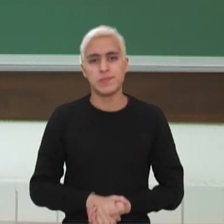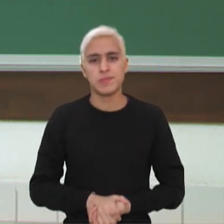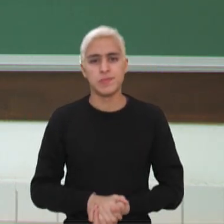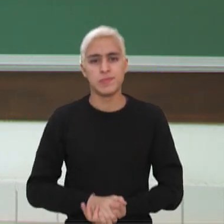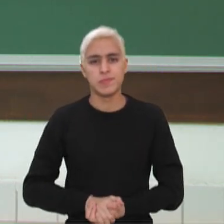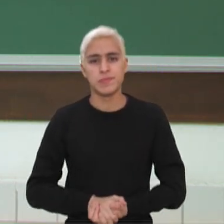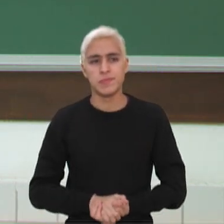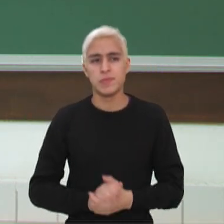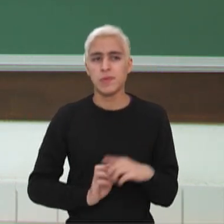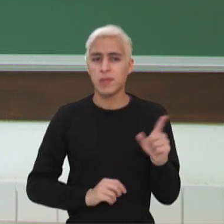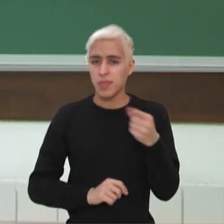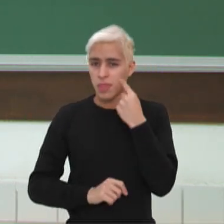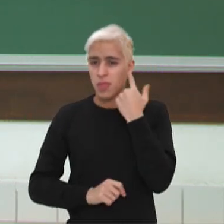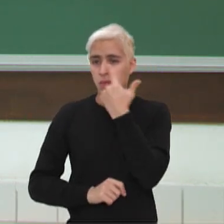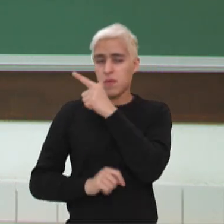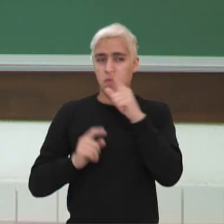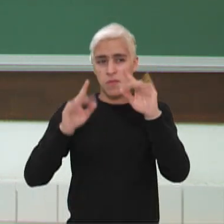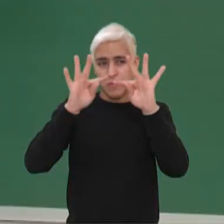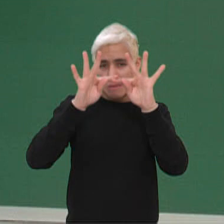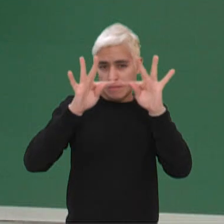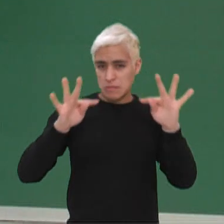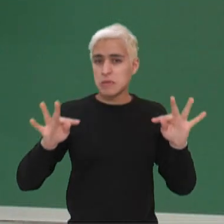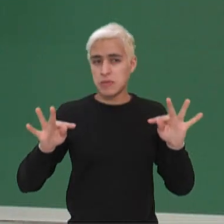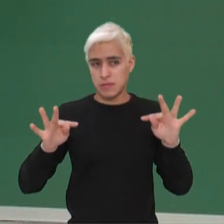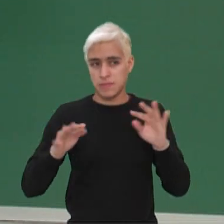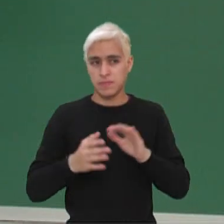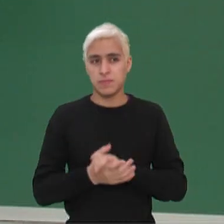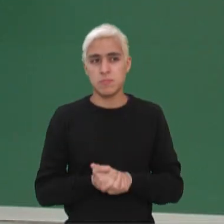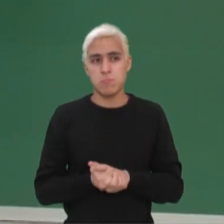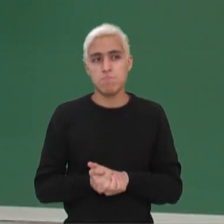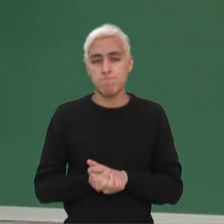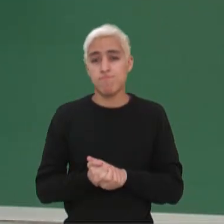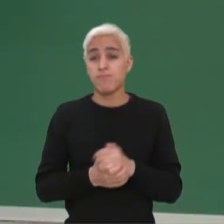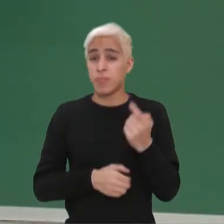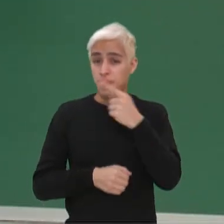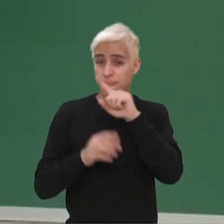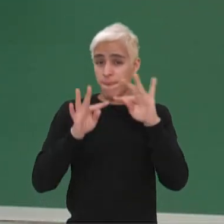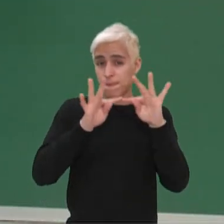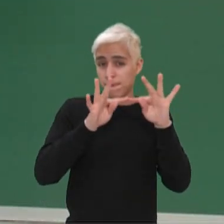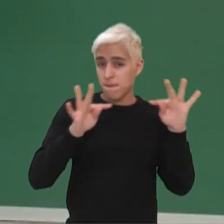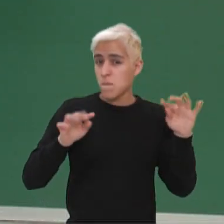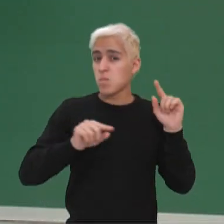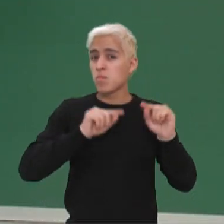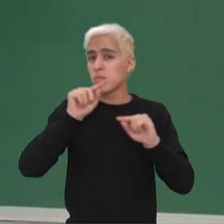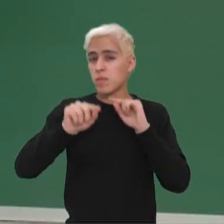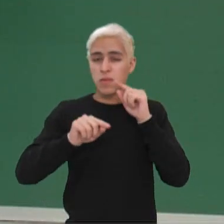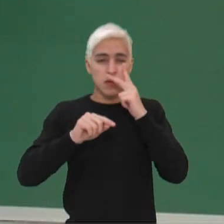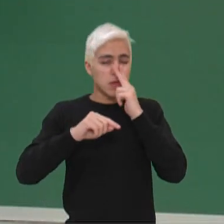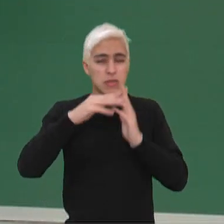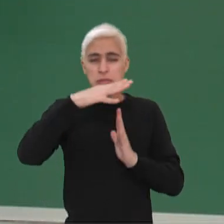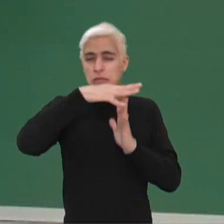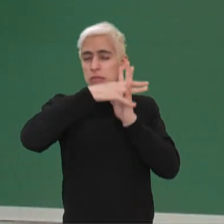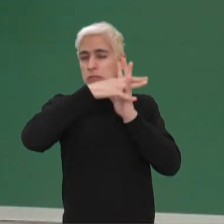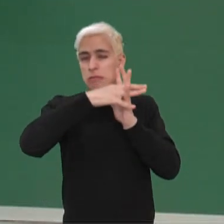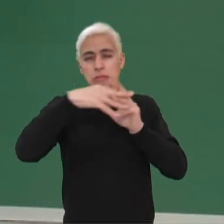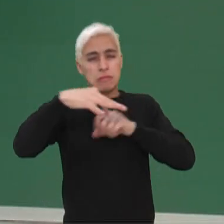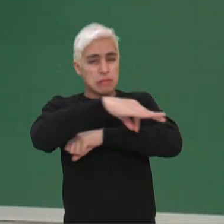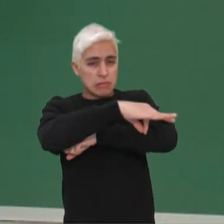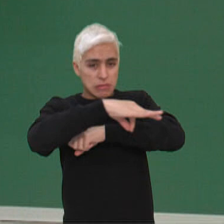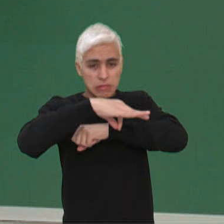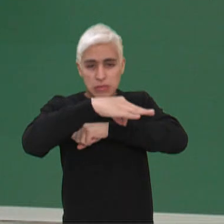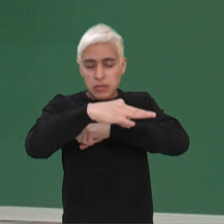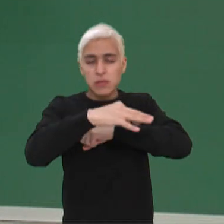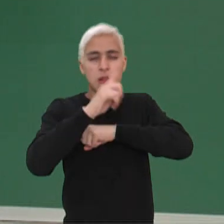Aqui nós temos o templo de Erechtheion, ok? Esse templo seria o suprassumo da arquitetura grega